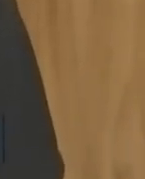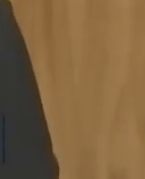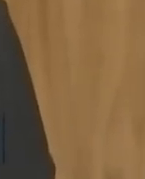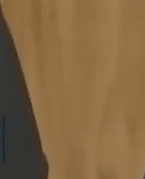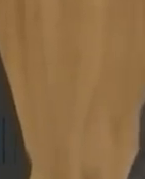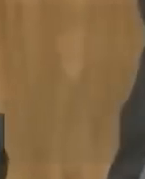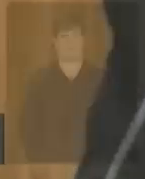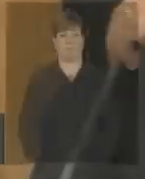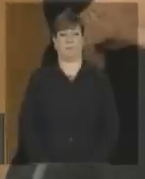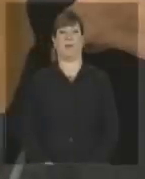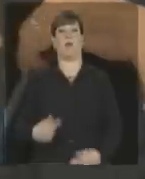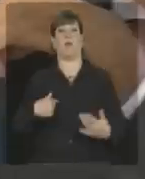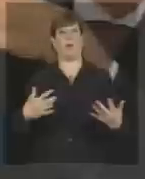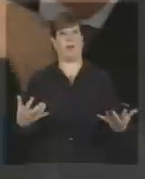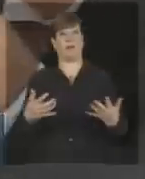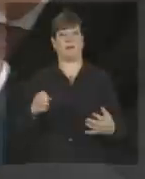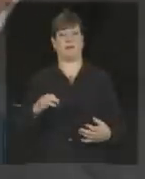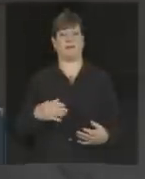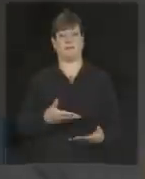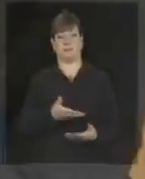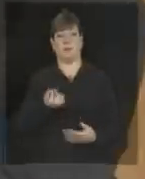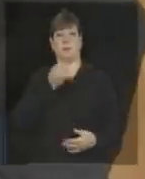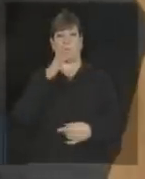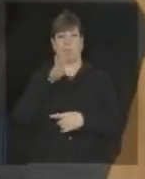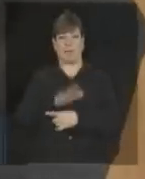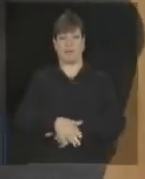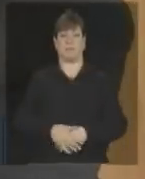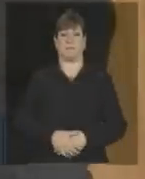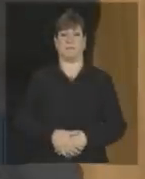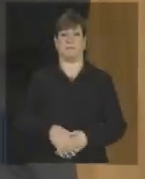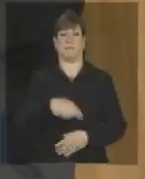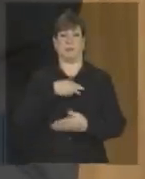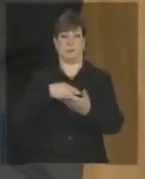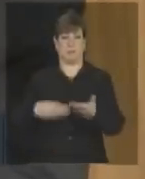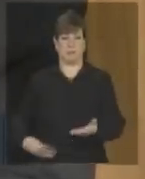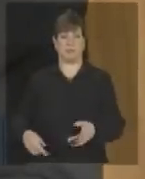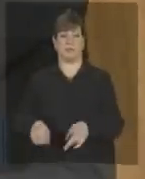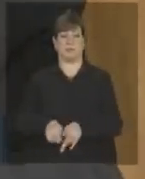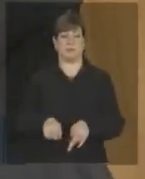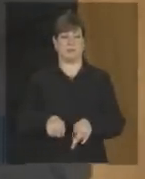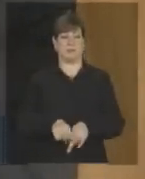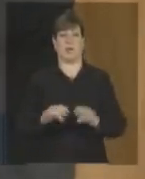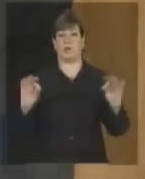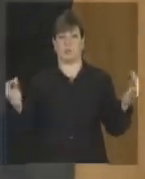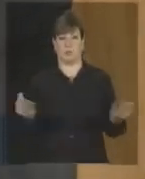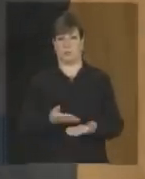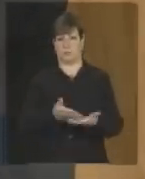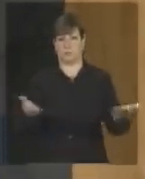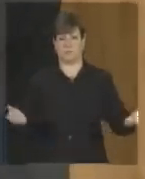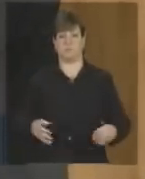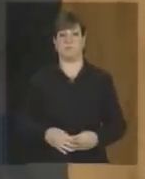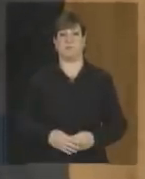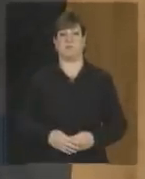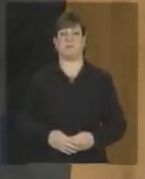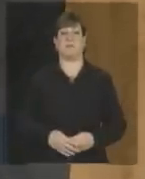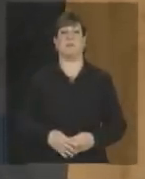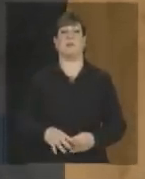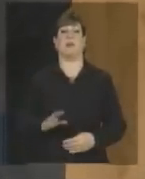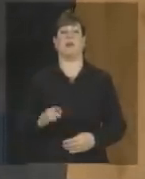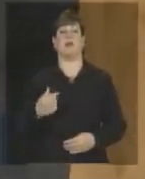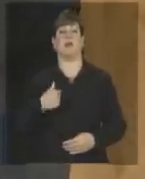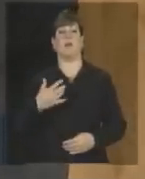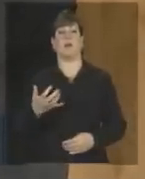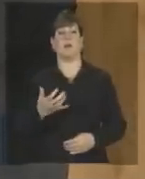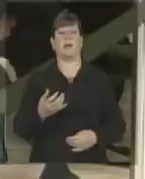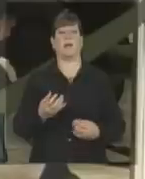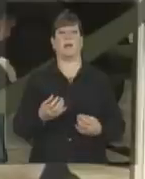Queria, se possível, boa tarde, ministro, Huguette, Jorge e a todos. Queria comentar um pouco a sua